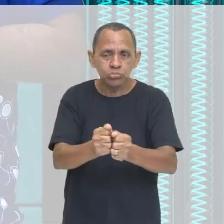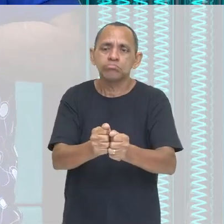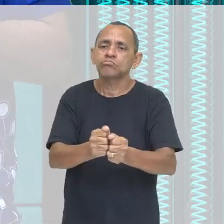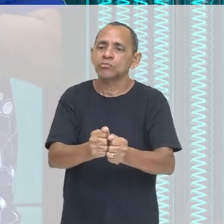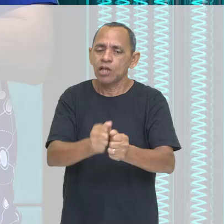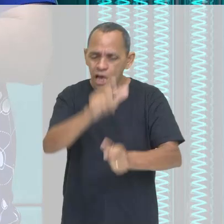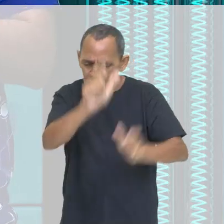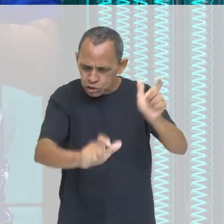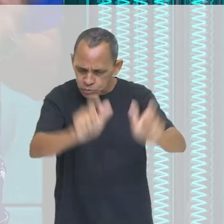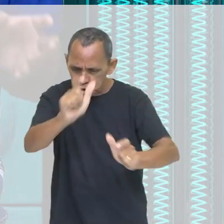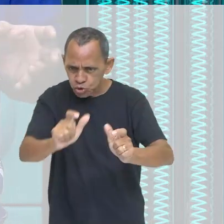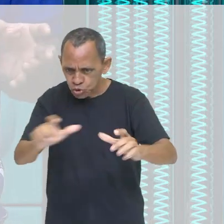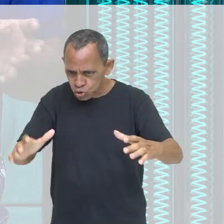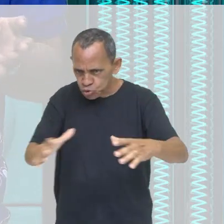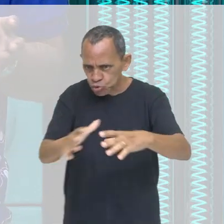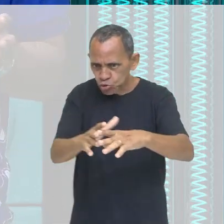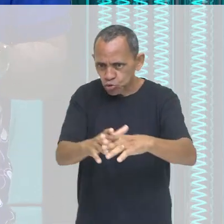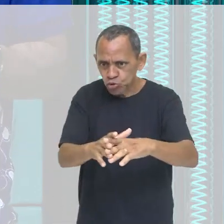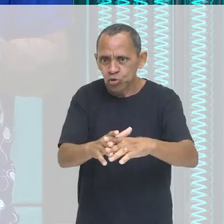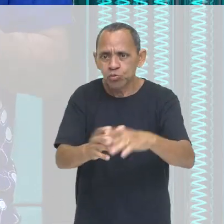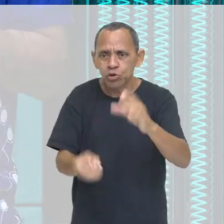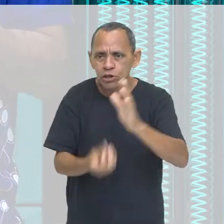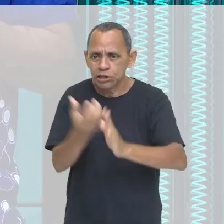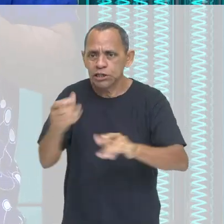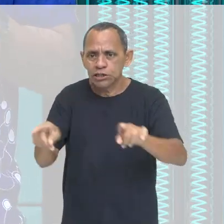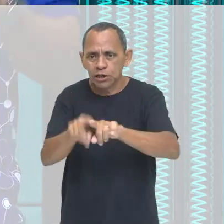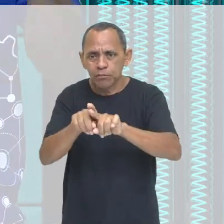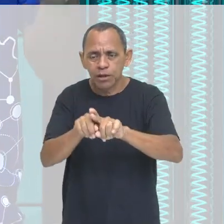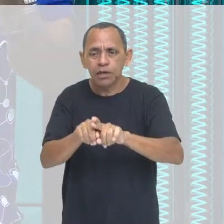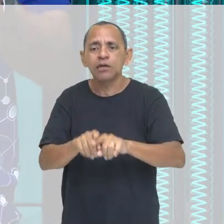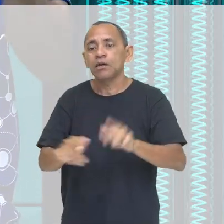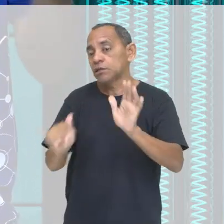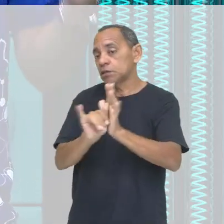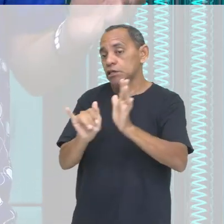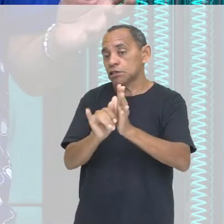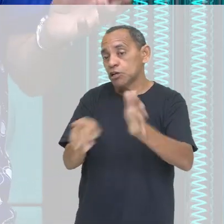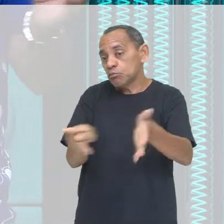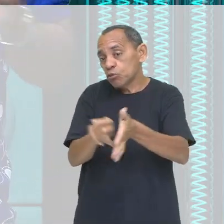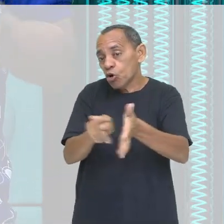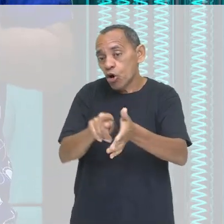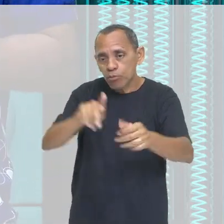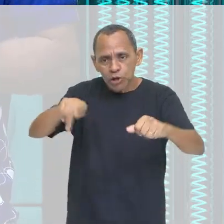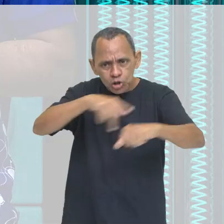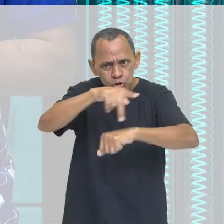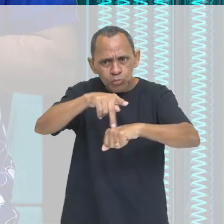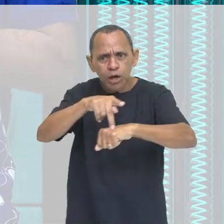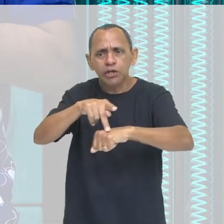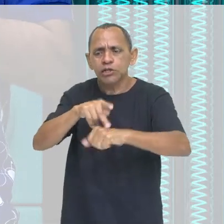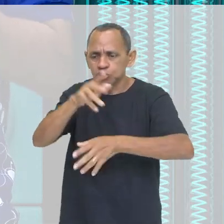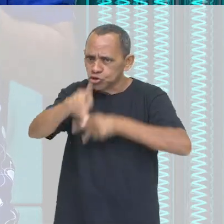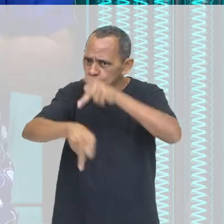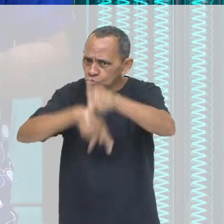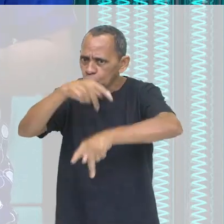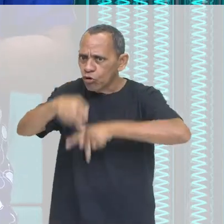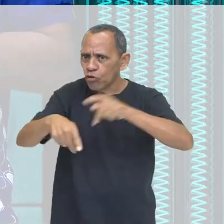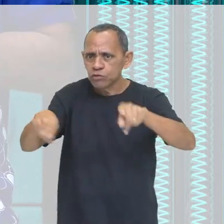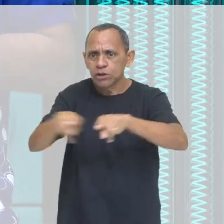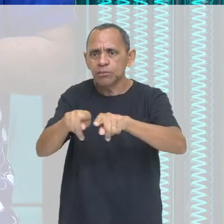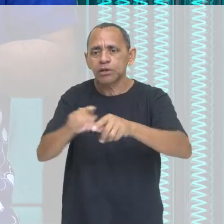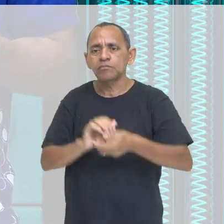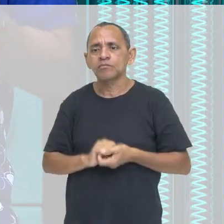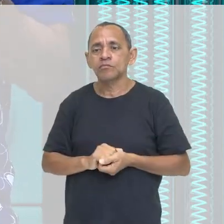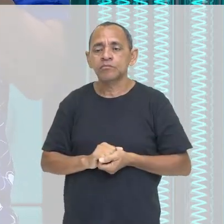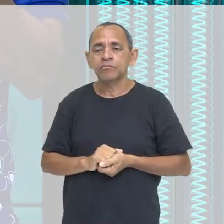por sua vez, cada região tem a sua. Entende? É um processo que vai ampliando. Cultura também é dessa